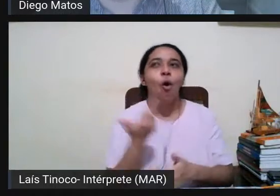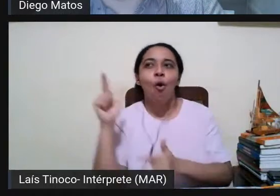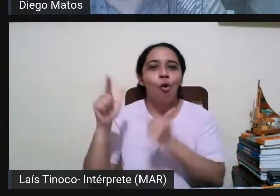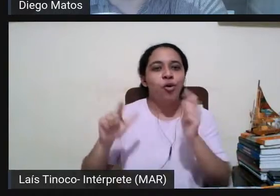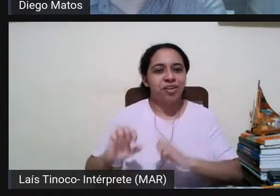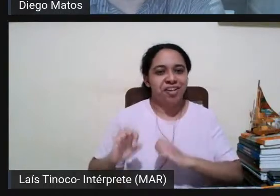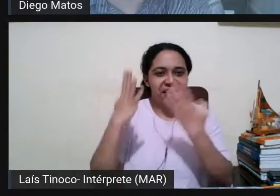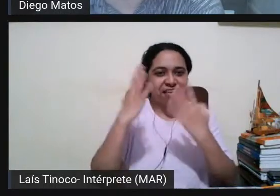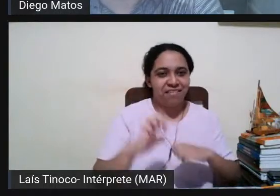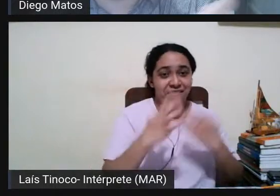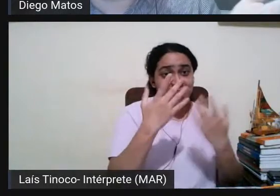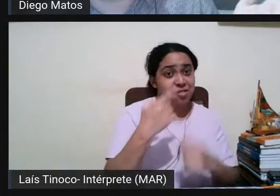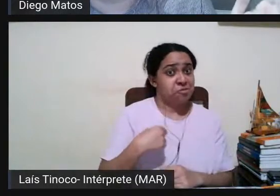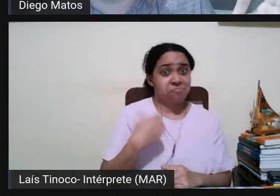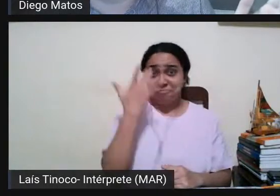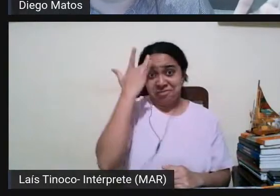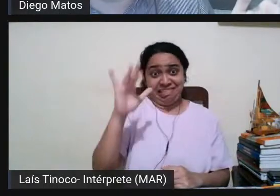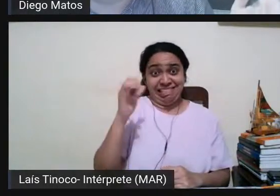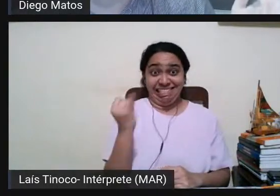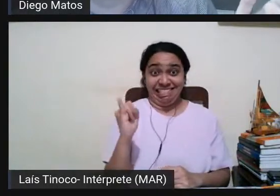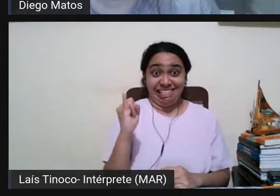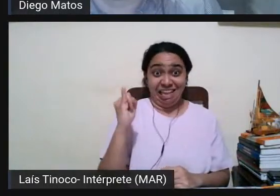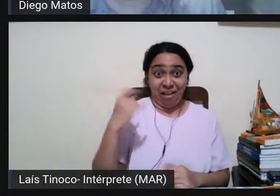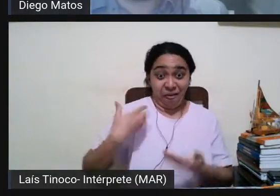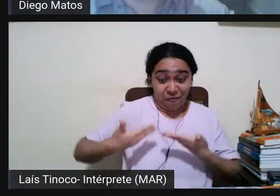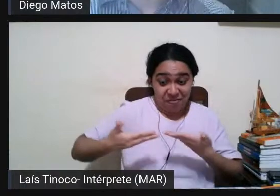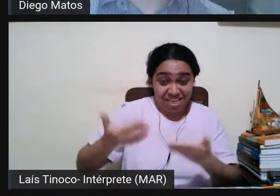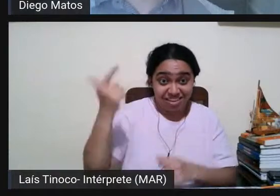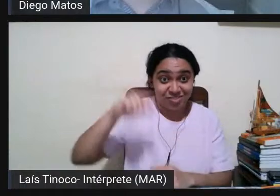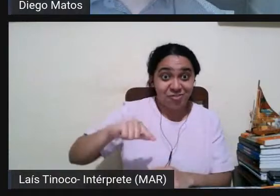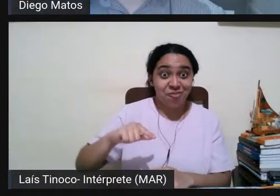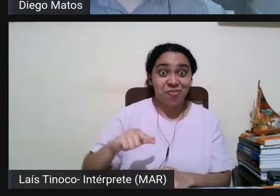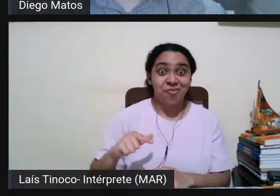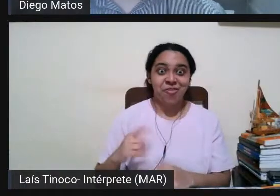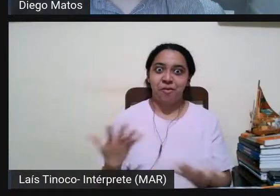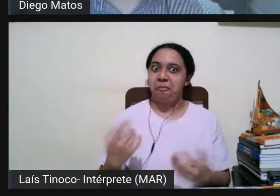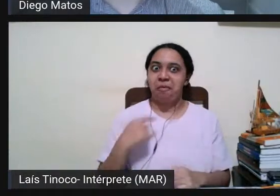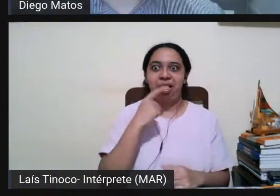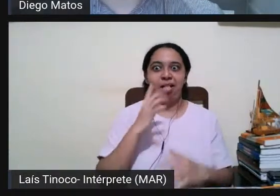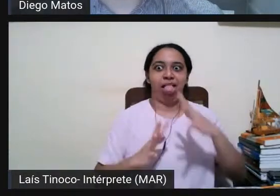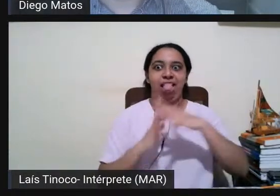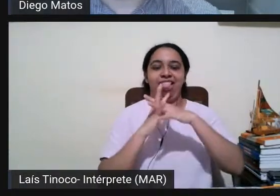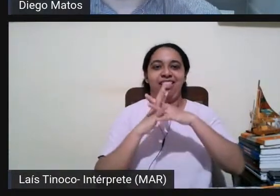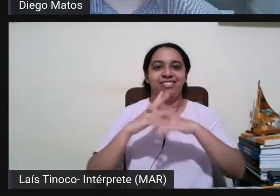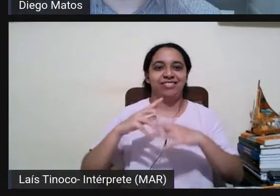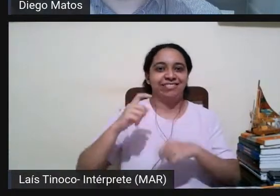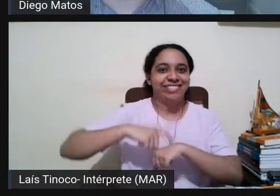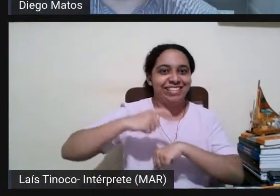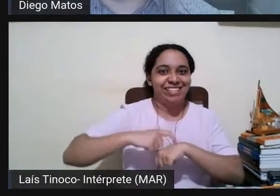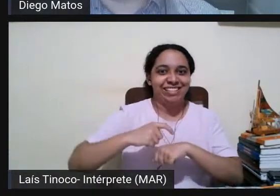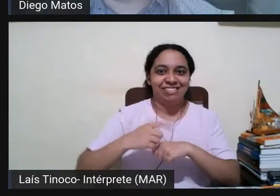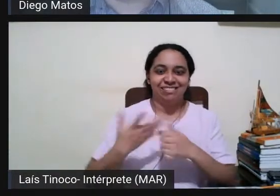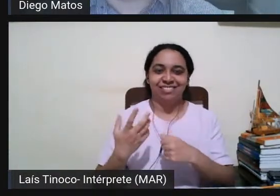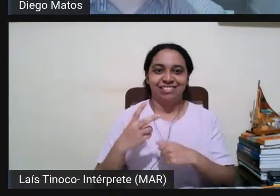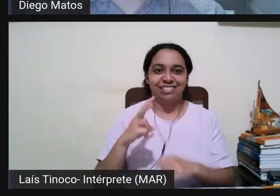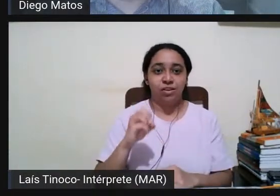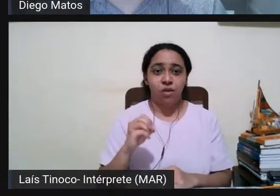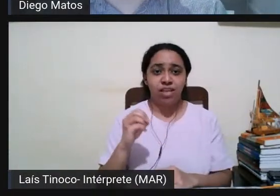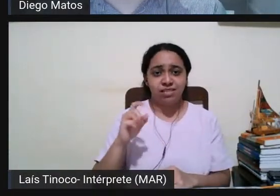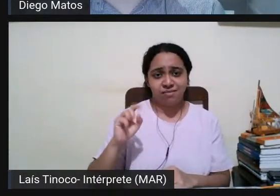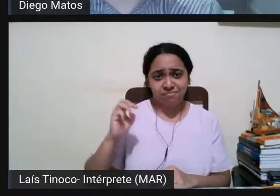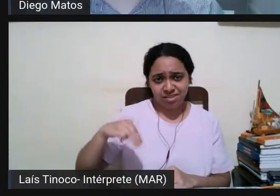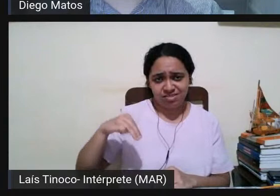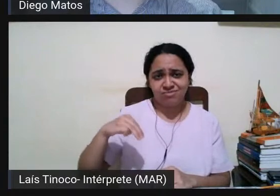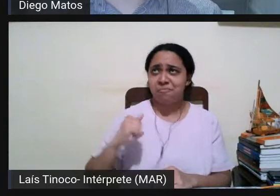Não sei se vamos convidar porque os Estoril ter paz com as coisas minutos mas é vocês têm meu e-mail